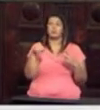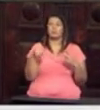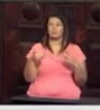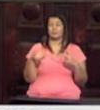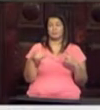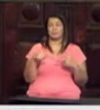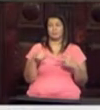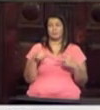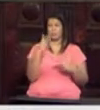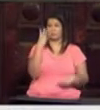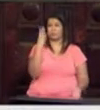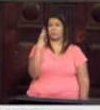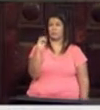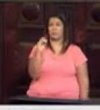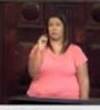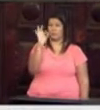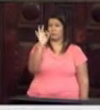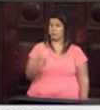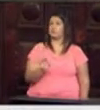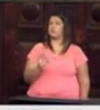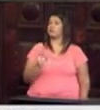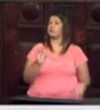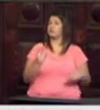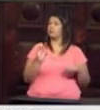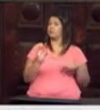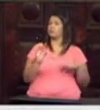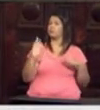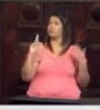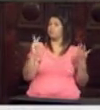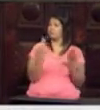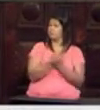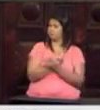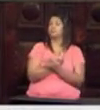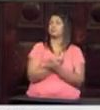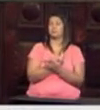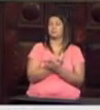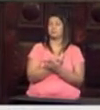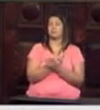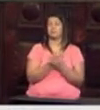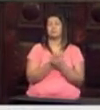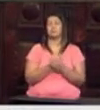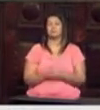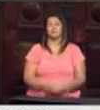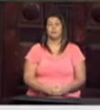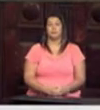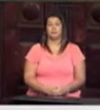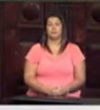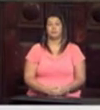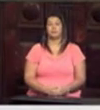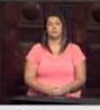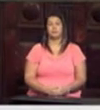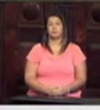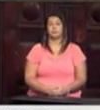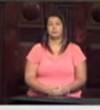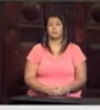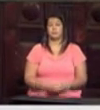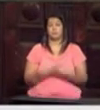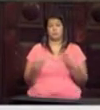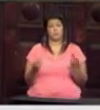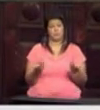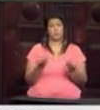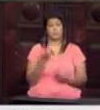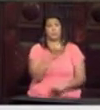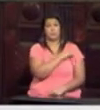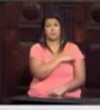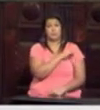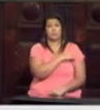nada menos que 40% das ocorrências registradas em todo o Brasil. No Rio de Janeiro,